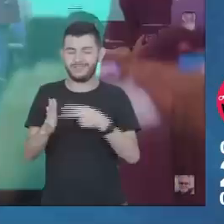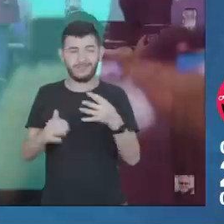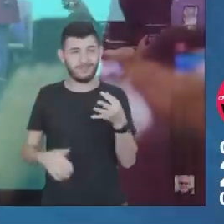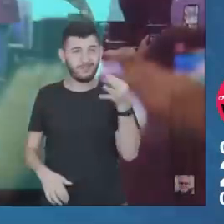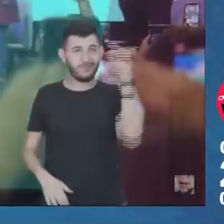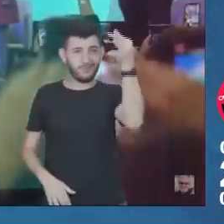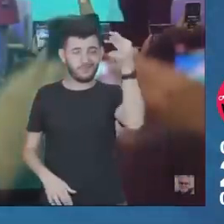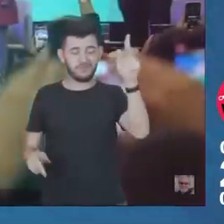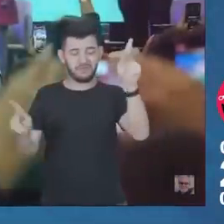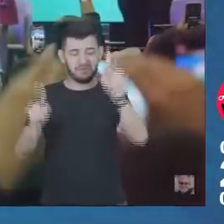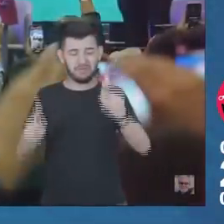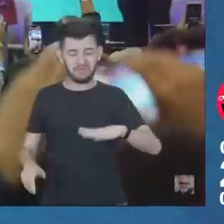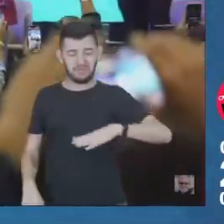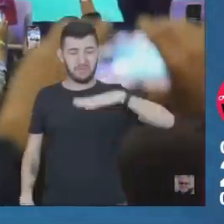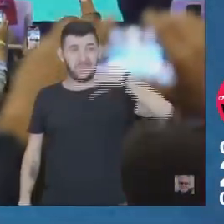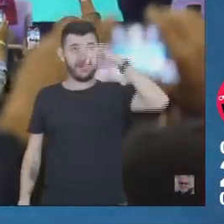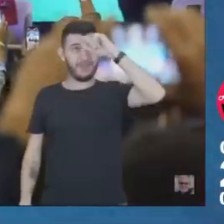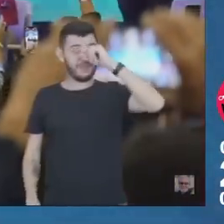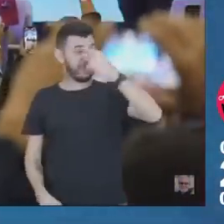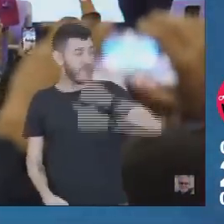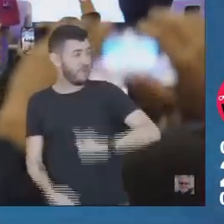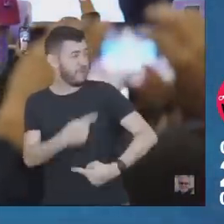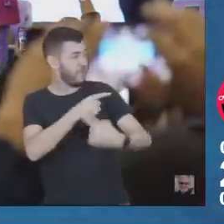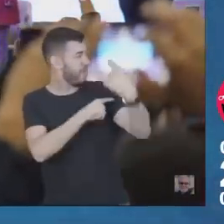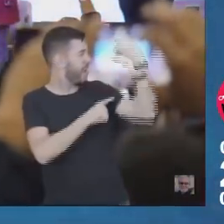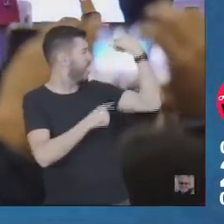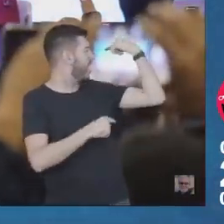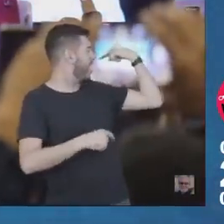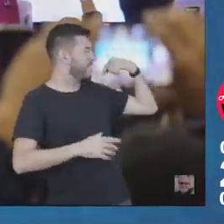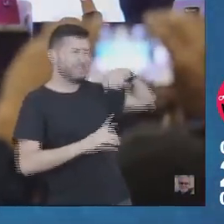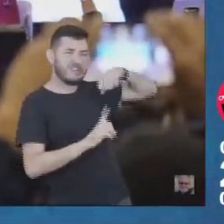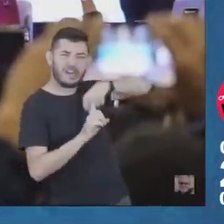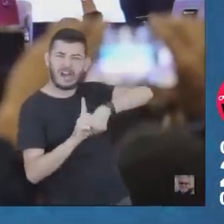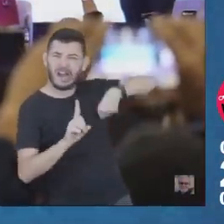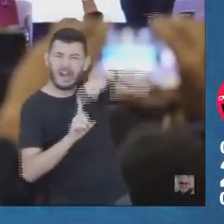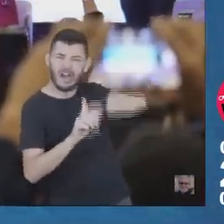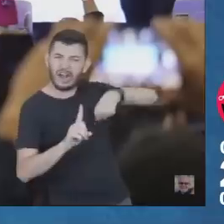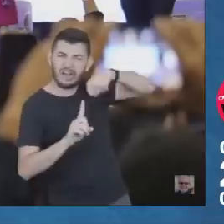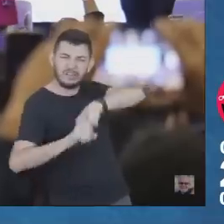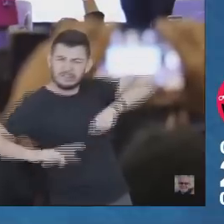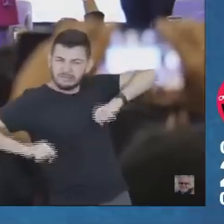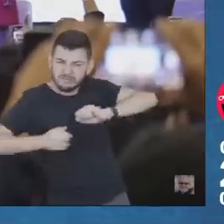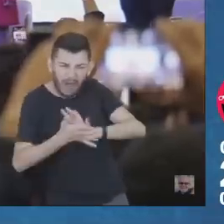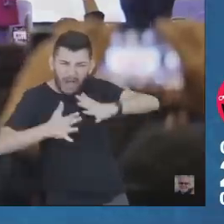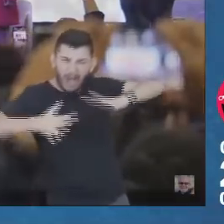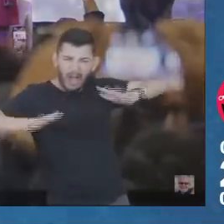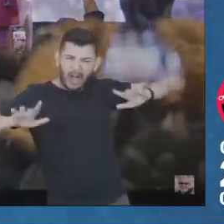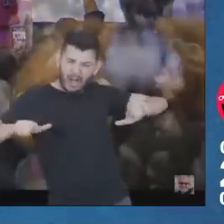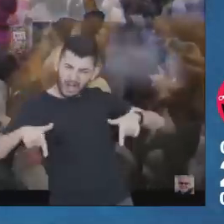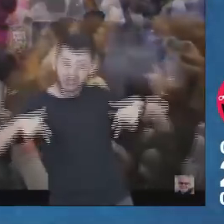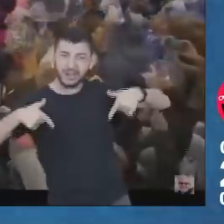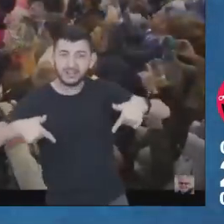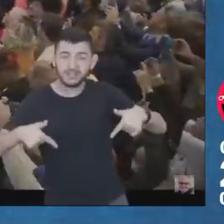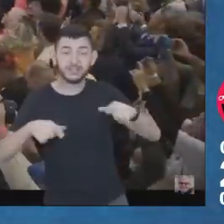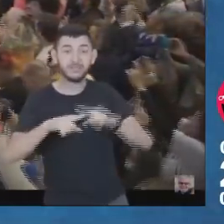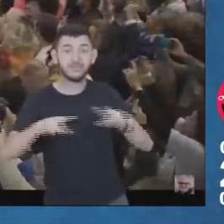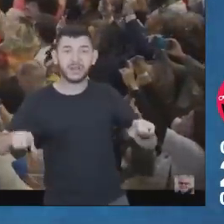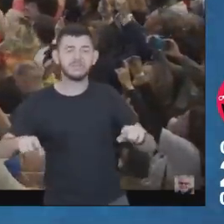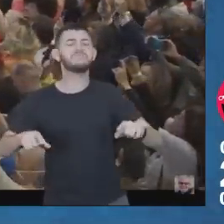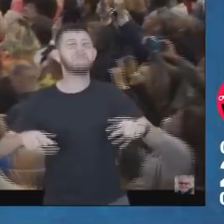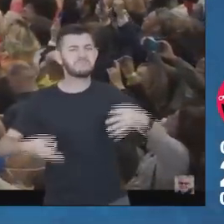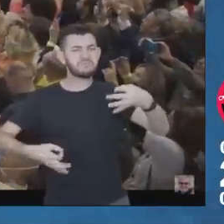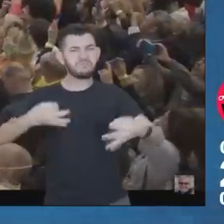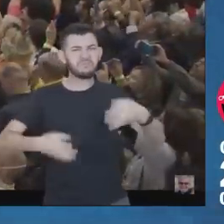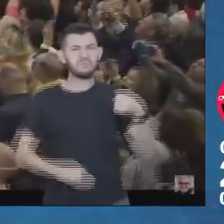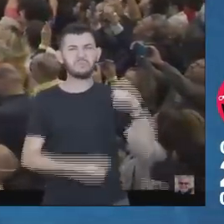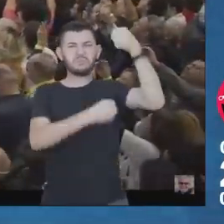futuro e glória no passado. Mas sergues da justiça, clava forte, verás